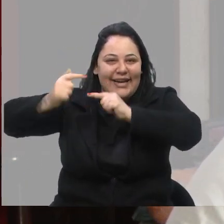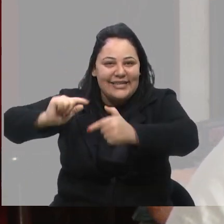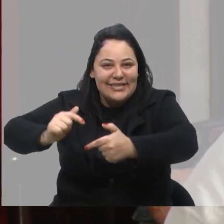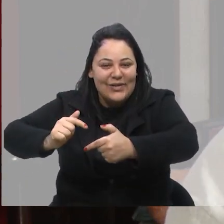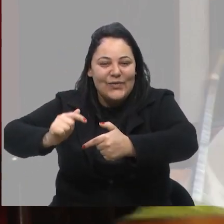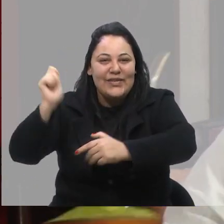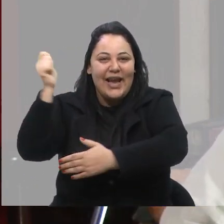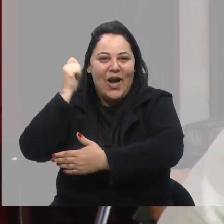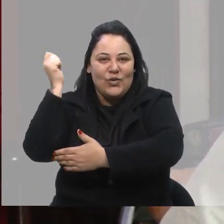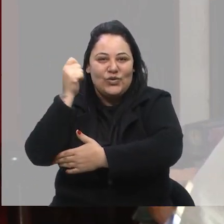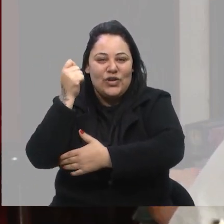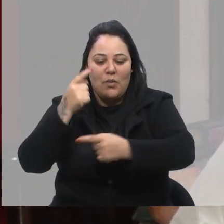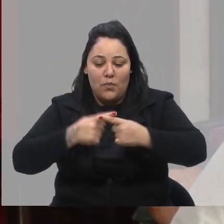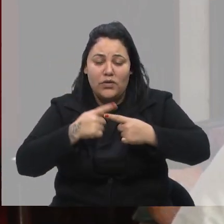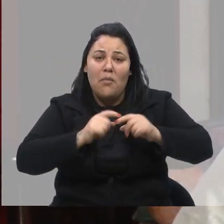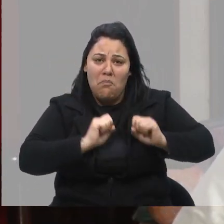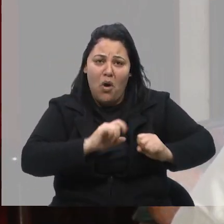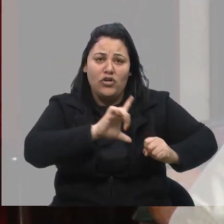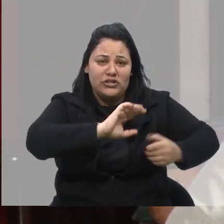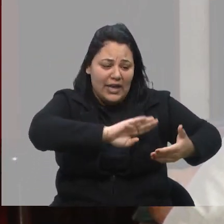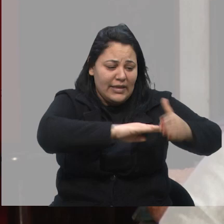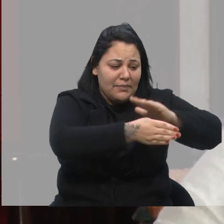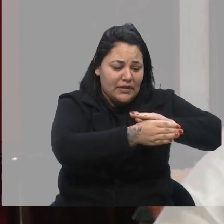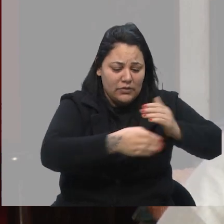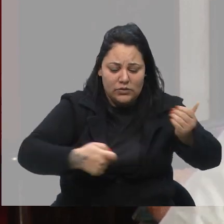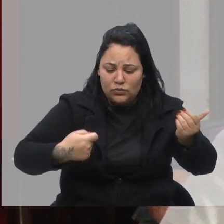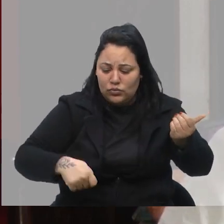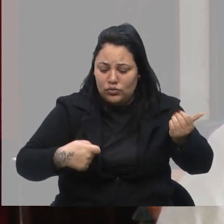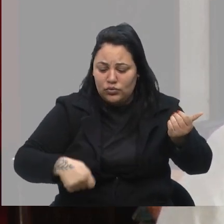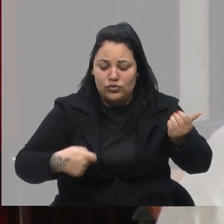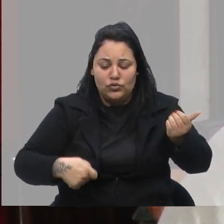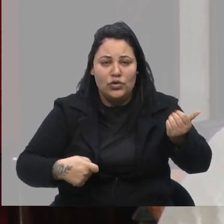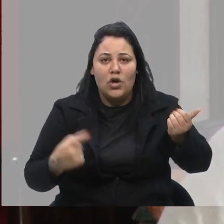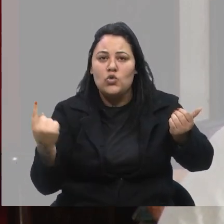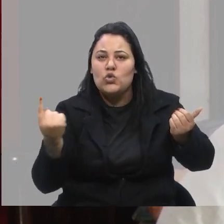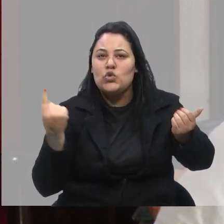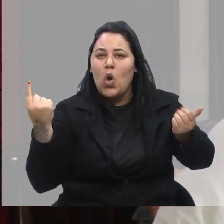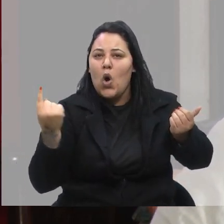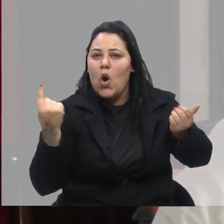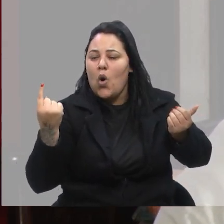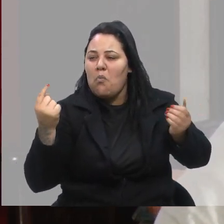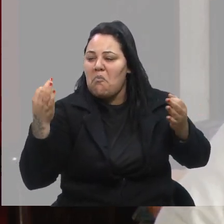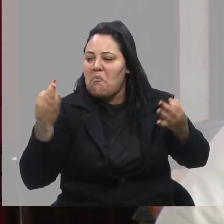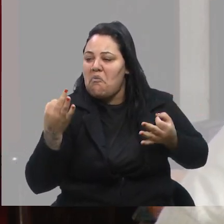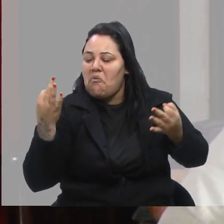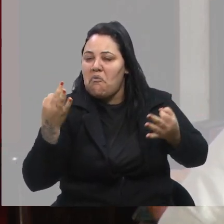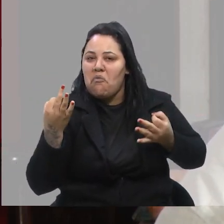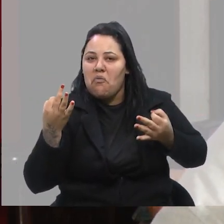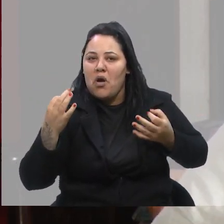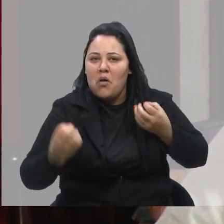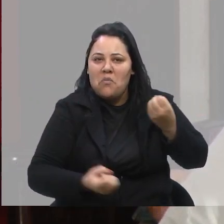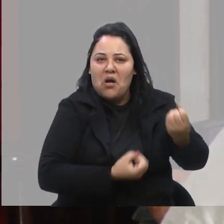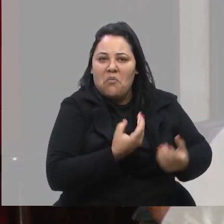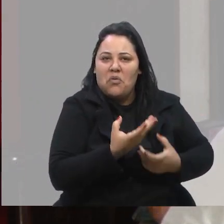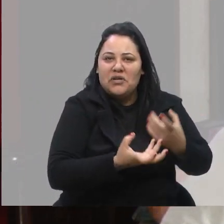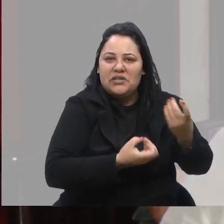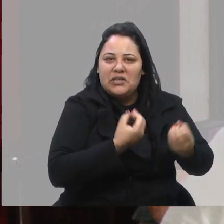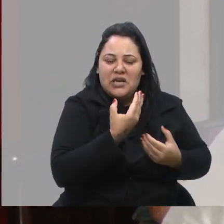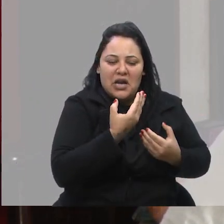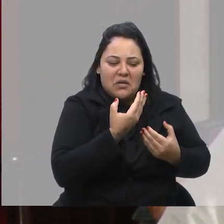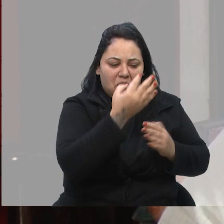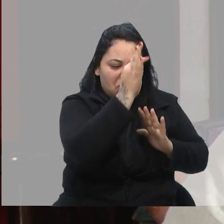trazer complexidades de arranjos, como um violão sendo tocado com solos maravilhosos, uma poesia muito bem